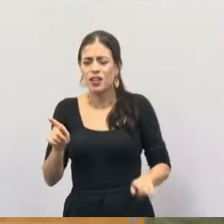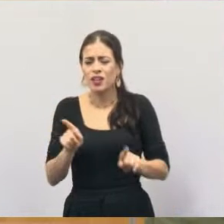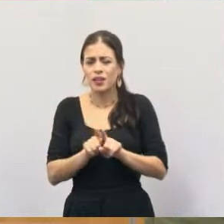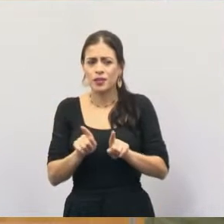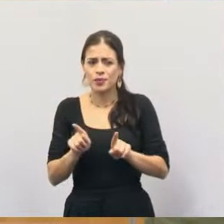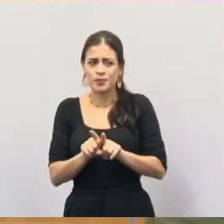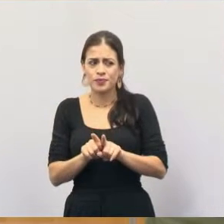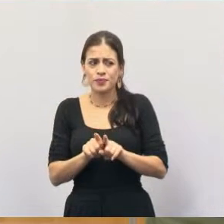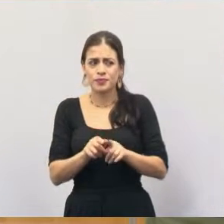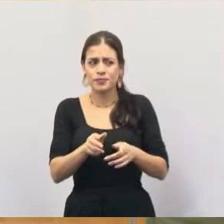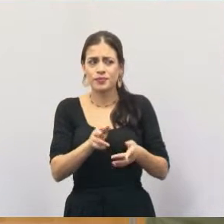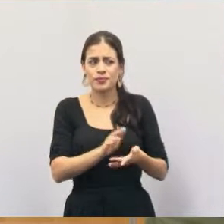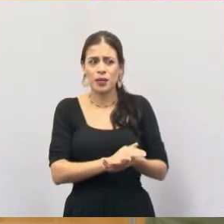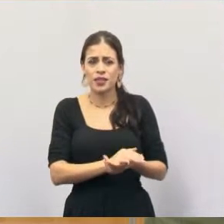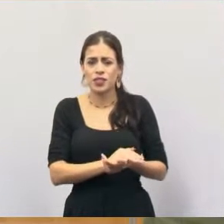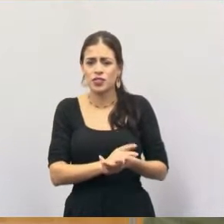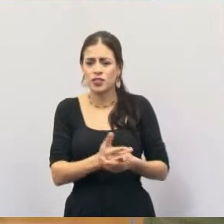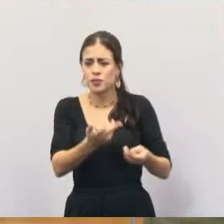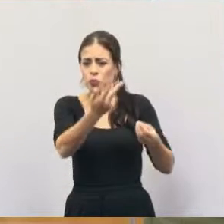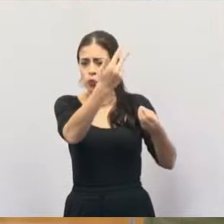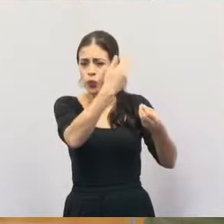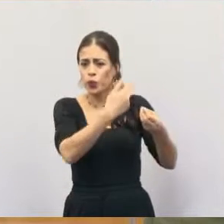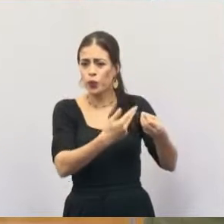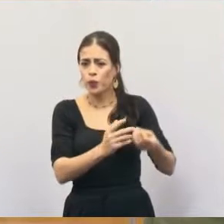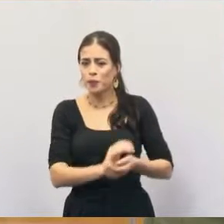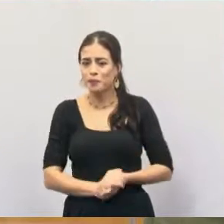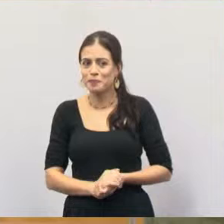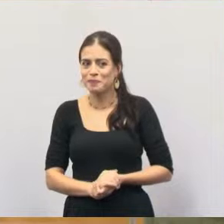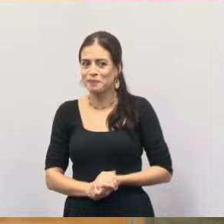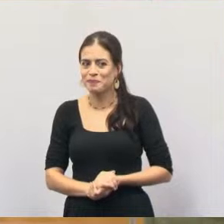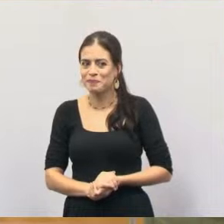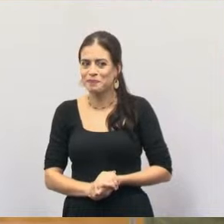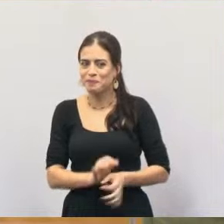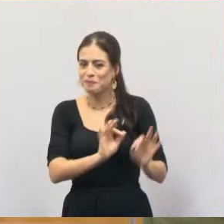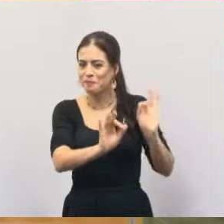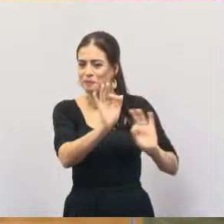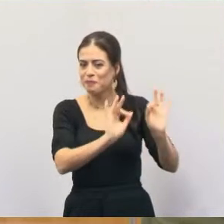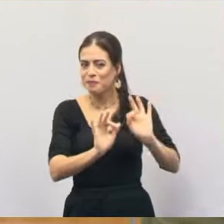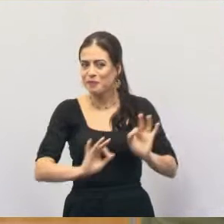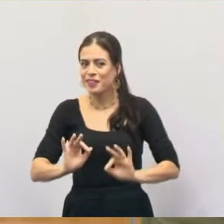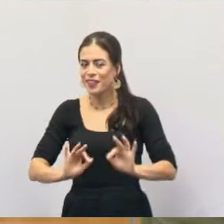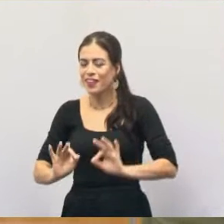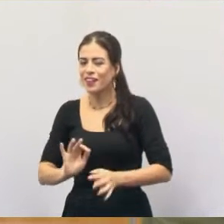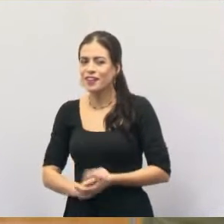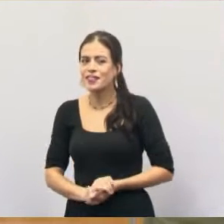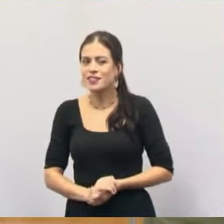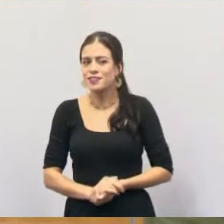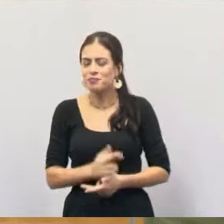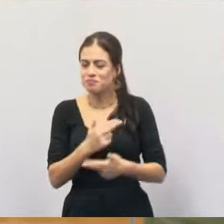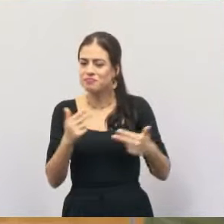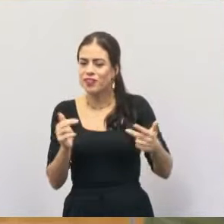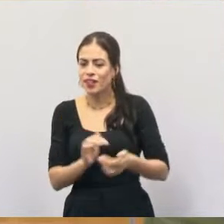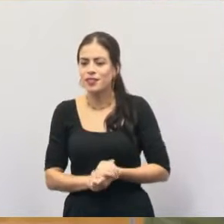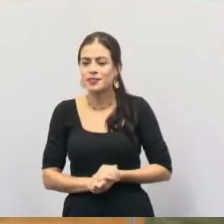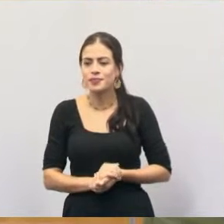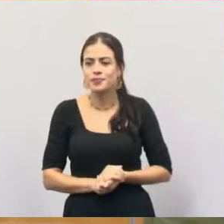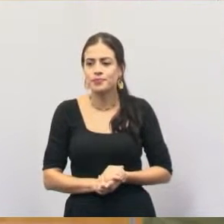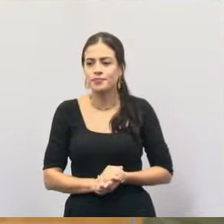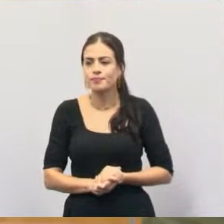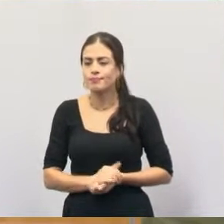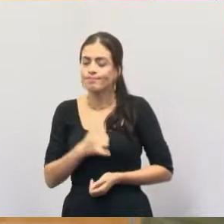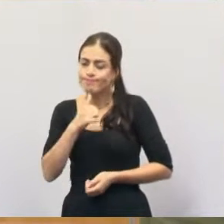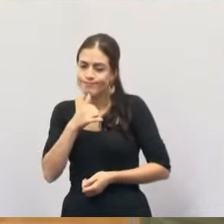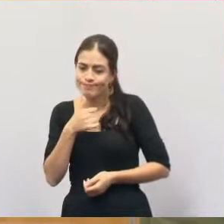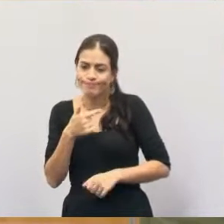acabado de ser selecionado para trabalhar na atualização do Prêmio Paisagístico do Parque Ibirapuera. Infelizmente, ele não teve